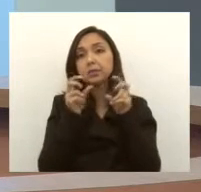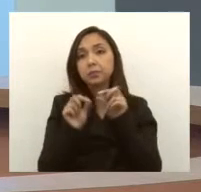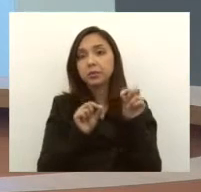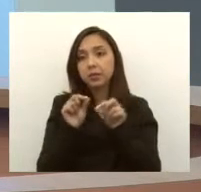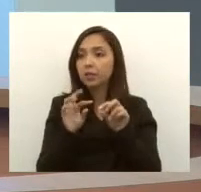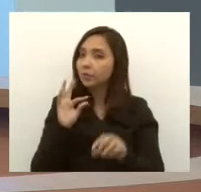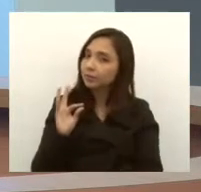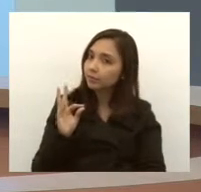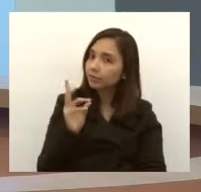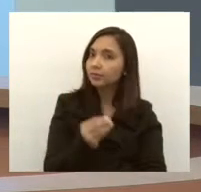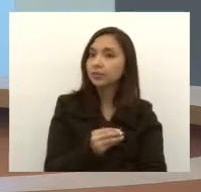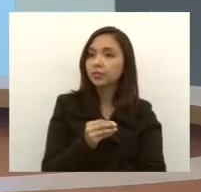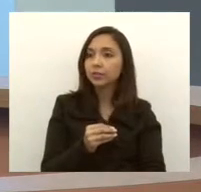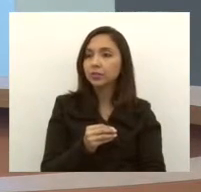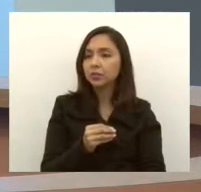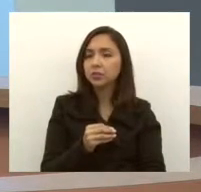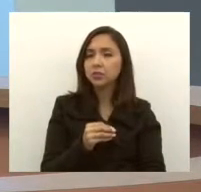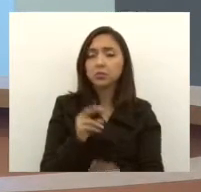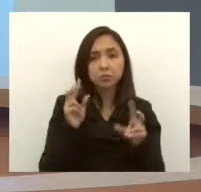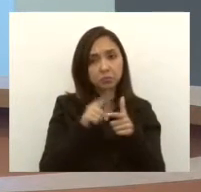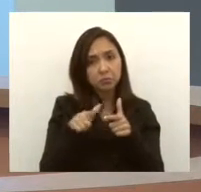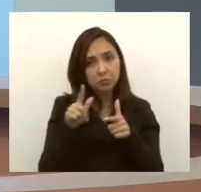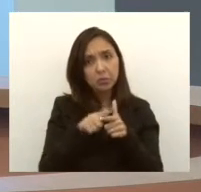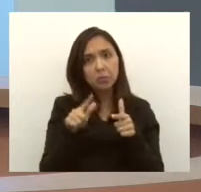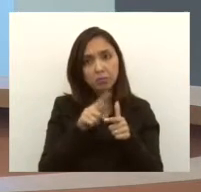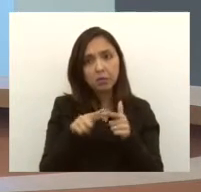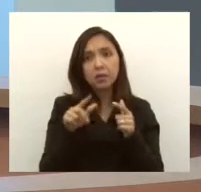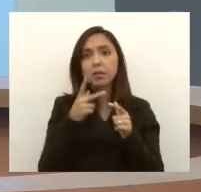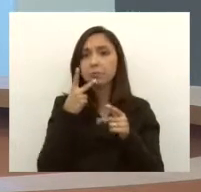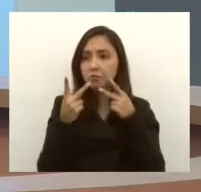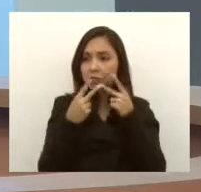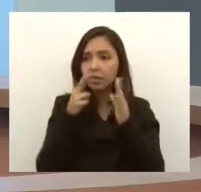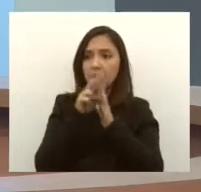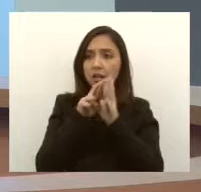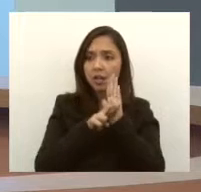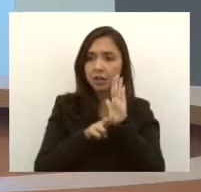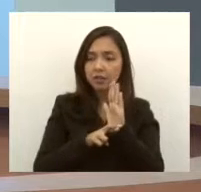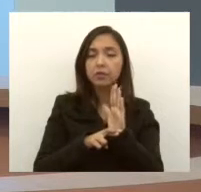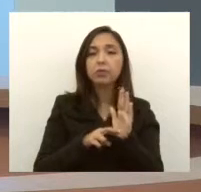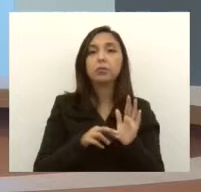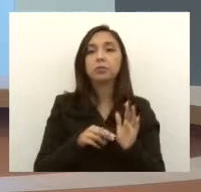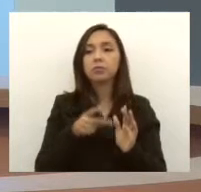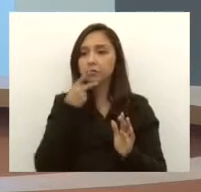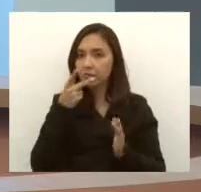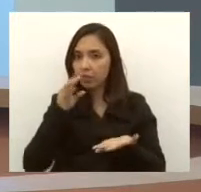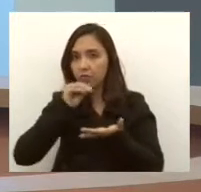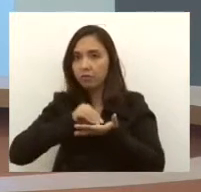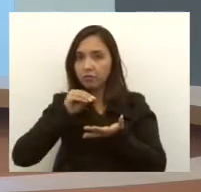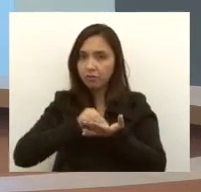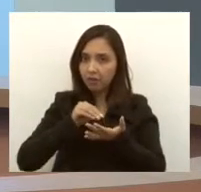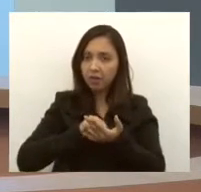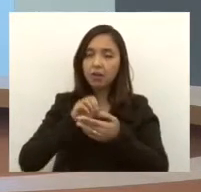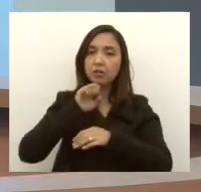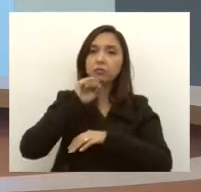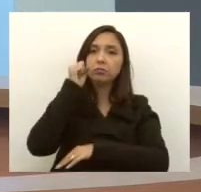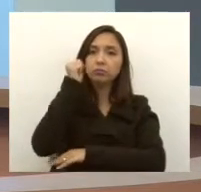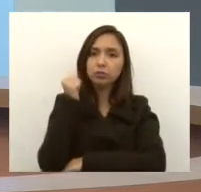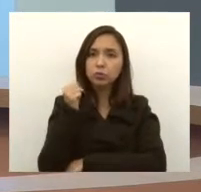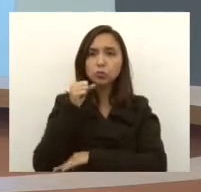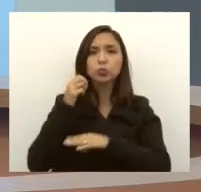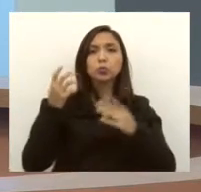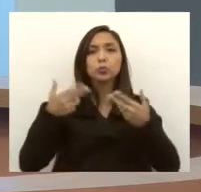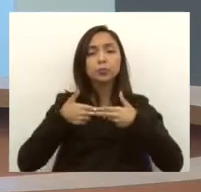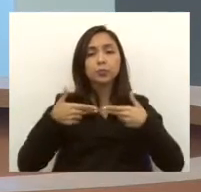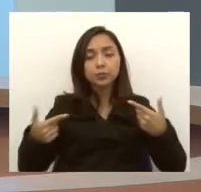todos falaram do cerne do problema, que falaram sobre o requerimento, que falaram da falta de estrutura, mais